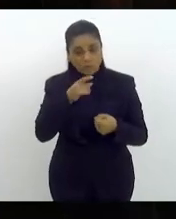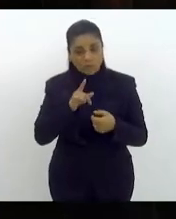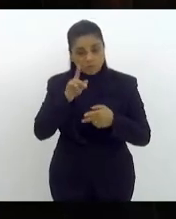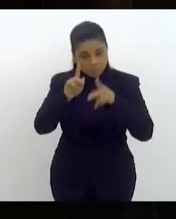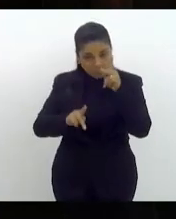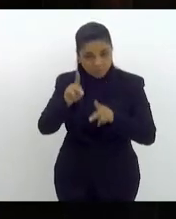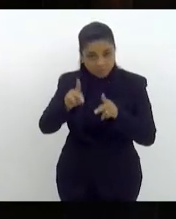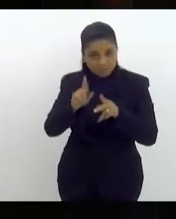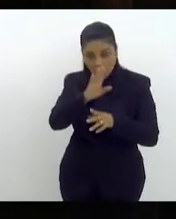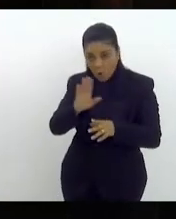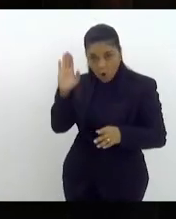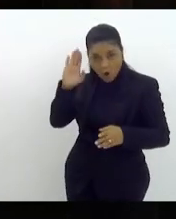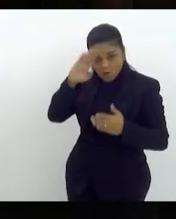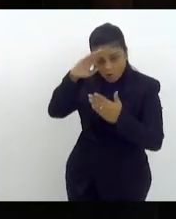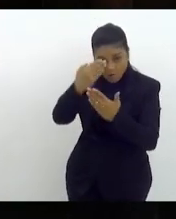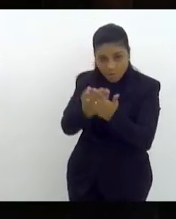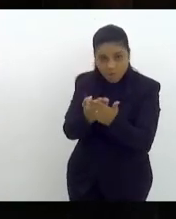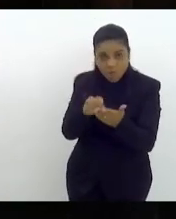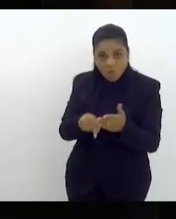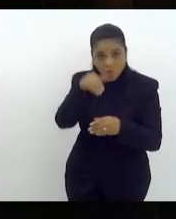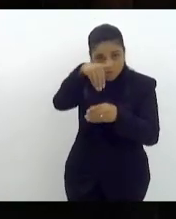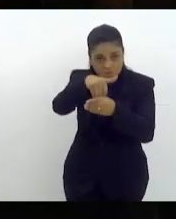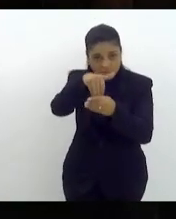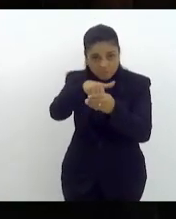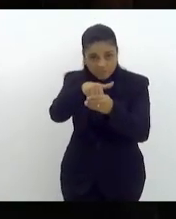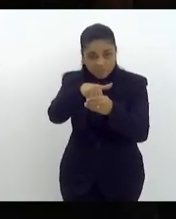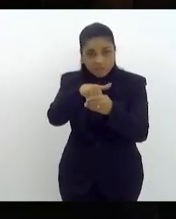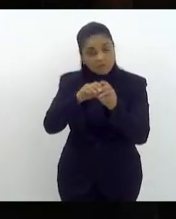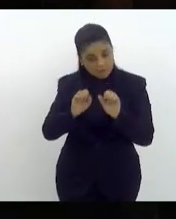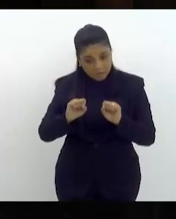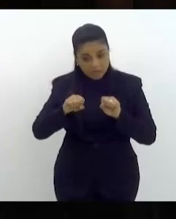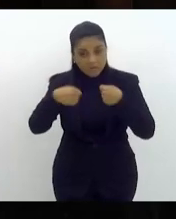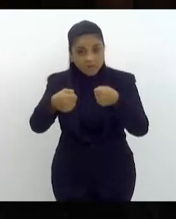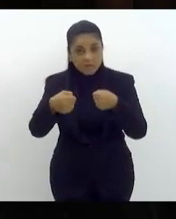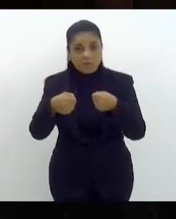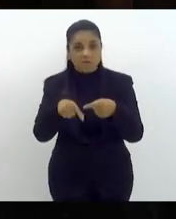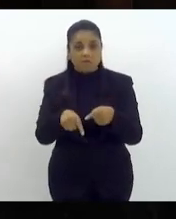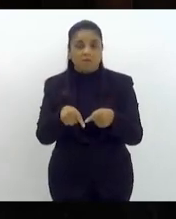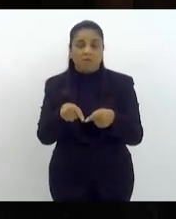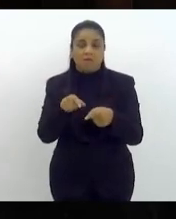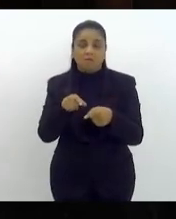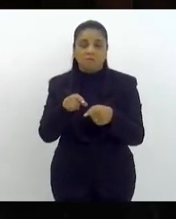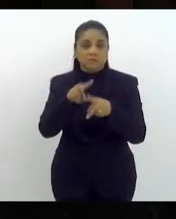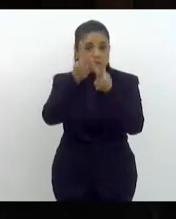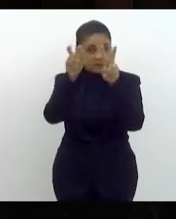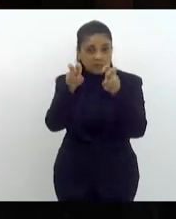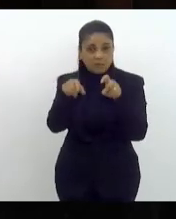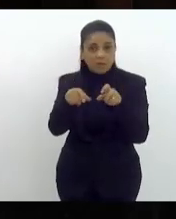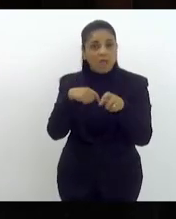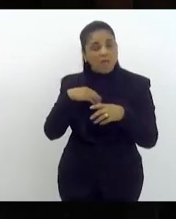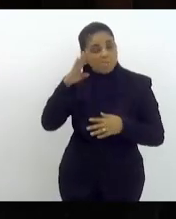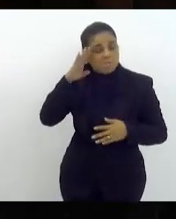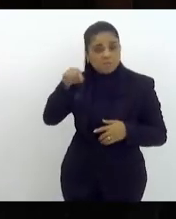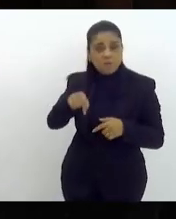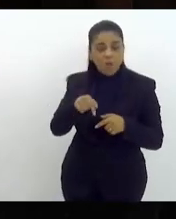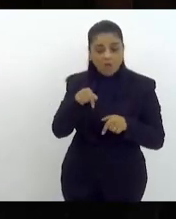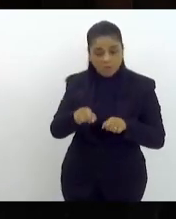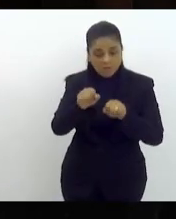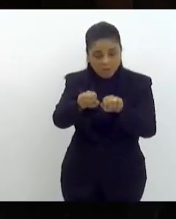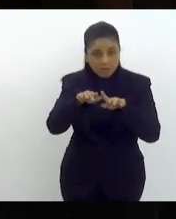quisessem quiseram que nós estivéssemos aqui defendendo essas Bandeiras então é fundamental em muitos momentos essa casa